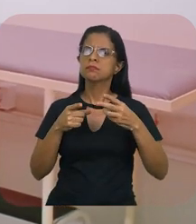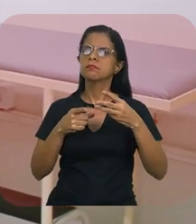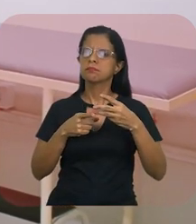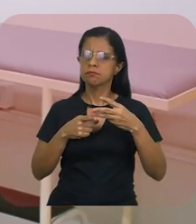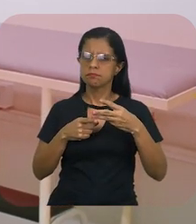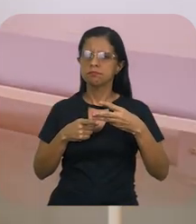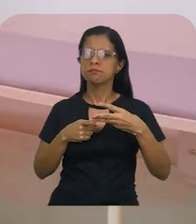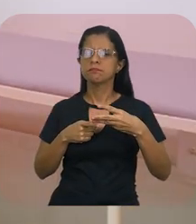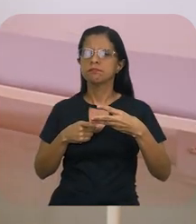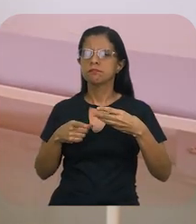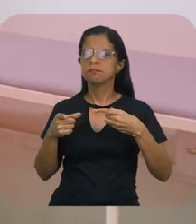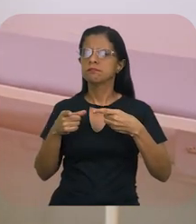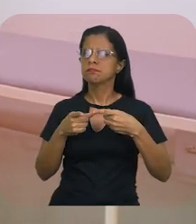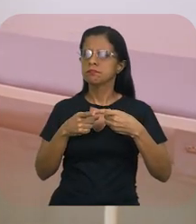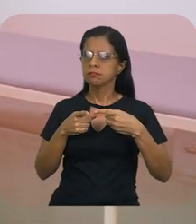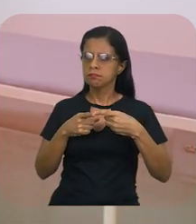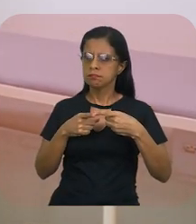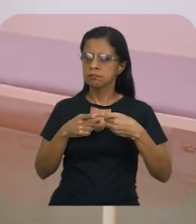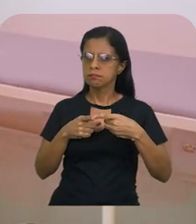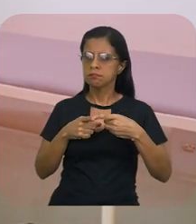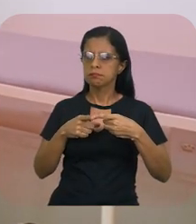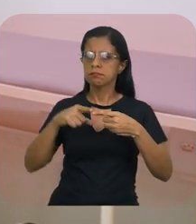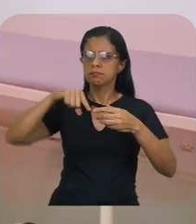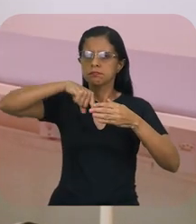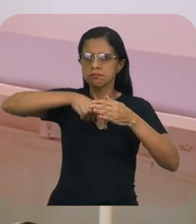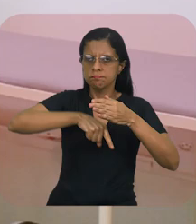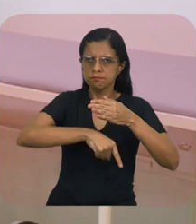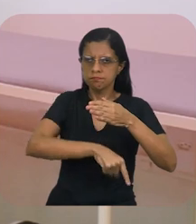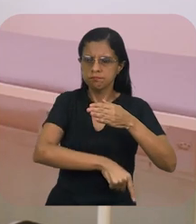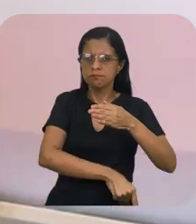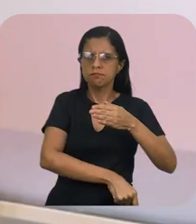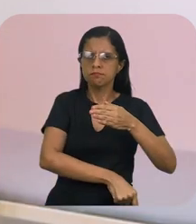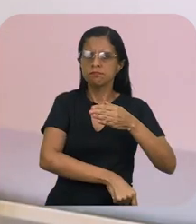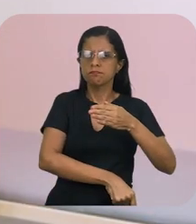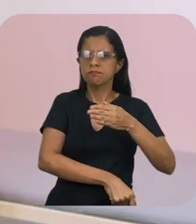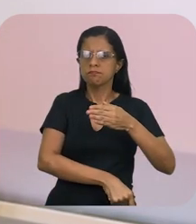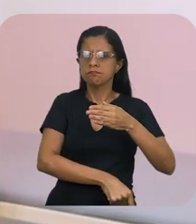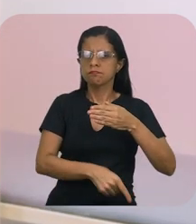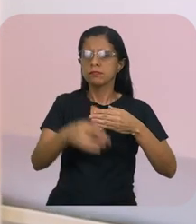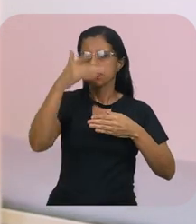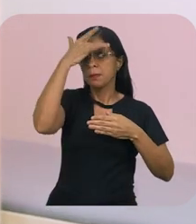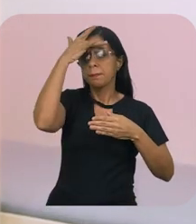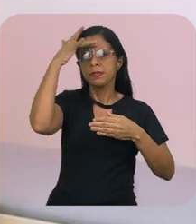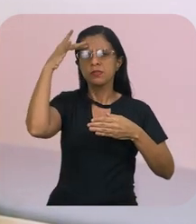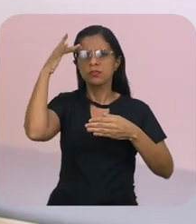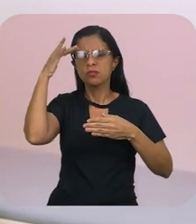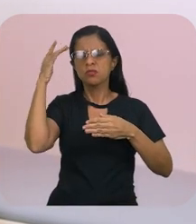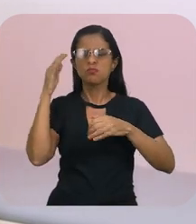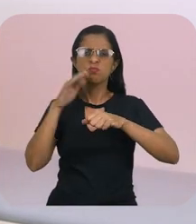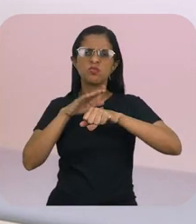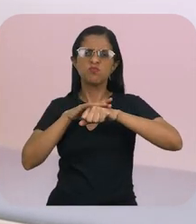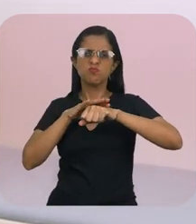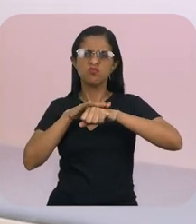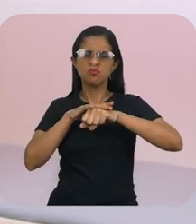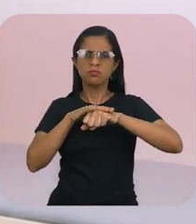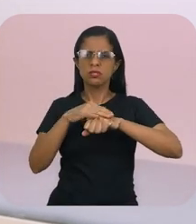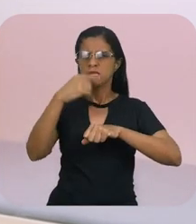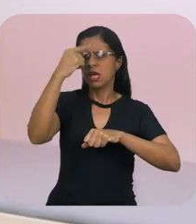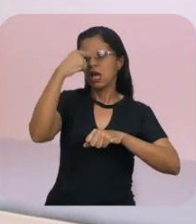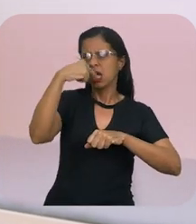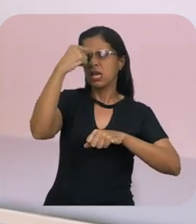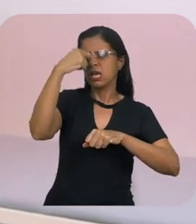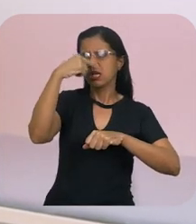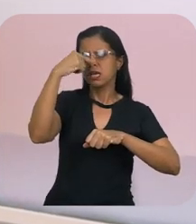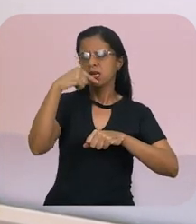documentada e delimitada. Basicamente, são três fases. A primeira fase, também chamada de fase aguda, é uma fase onde